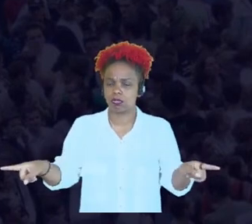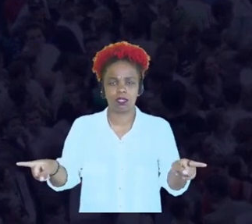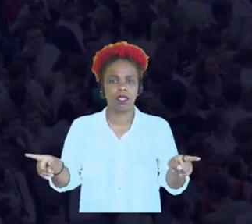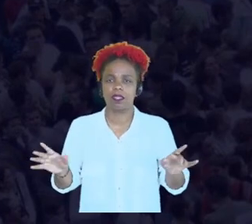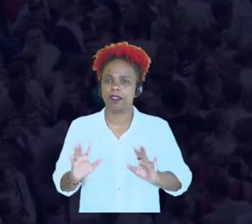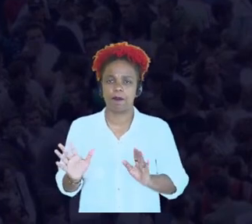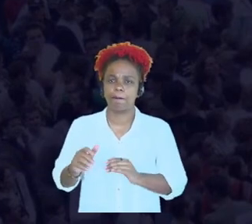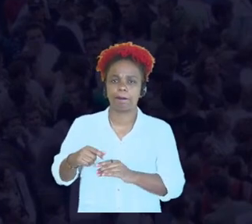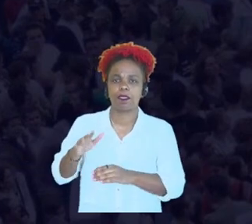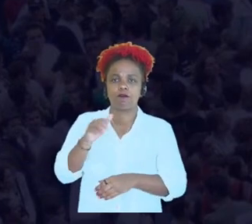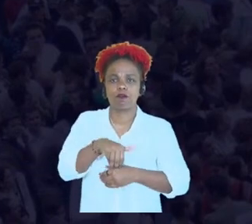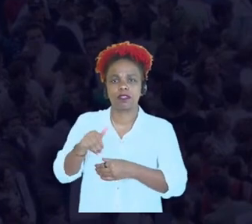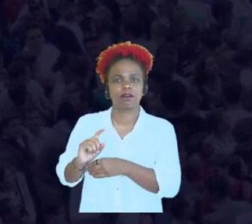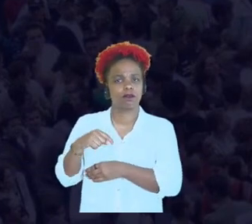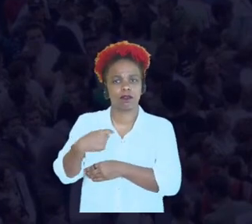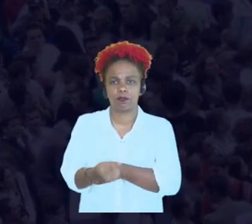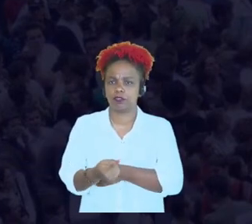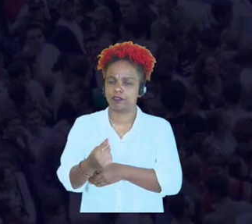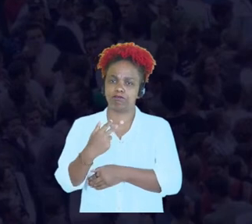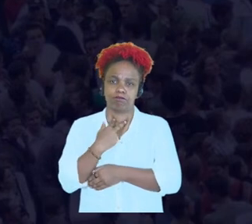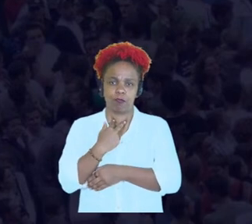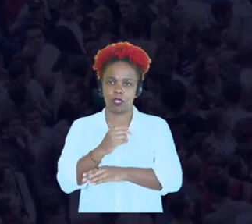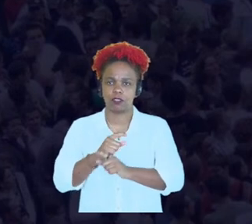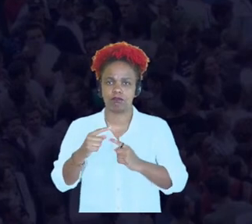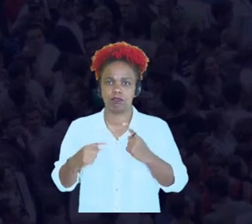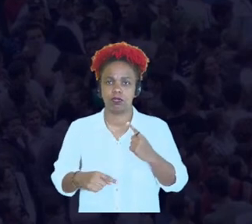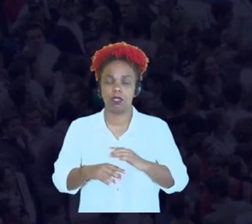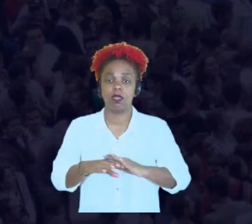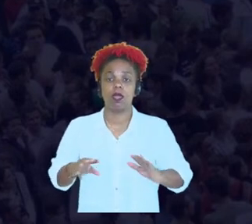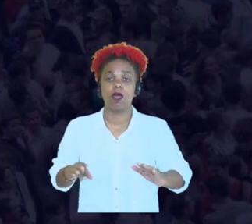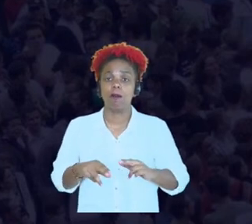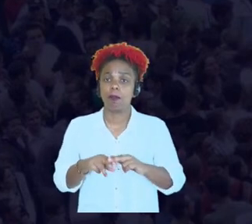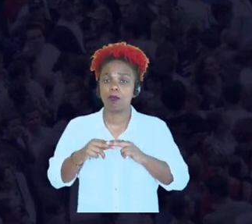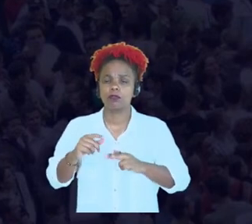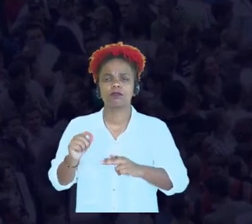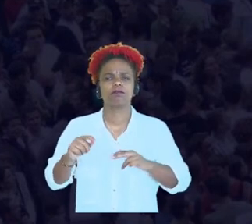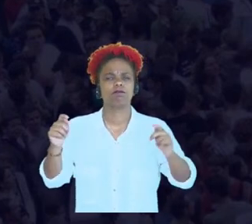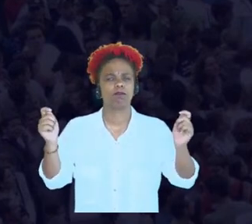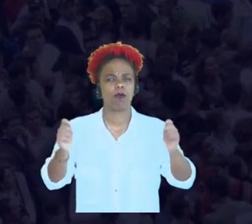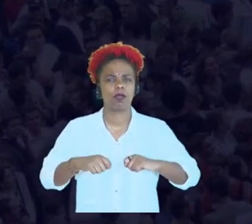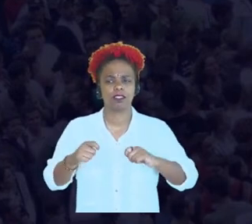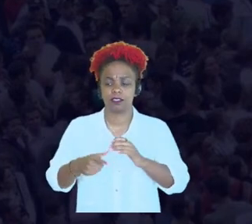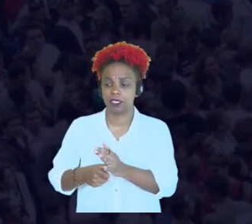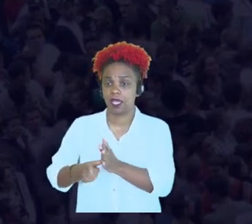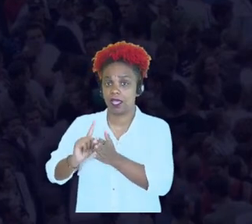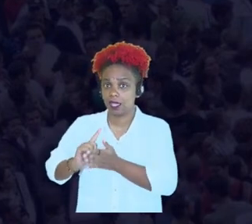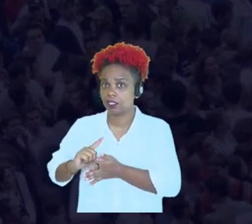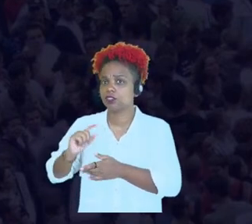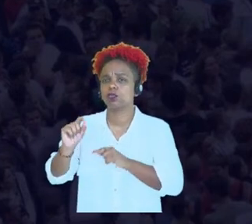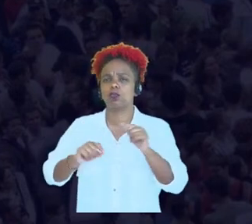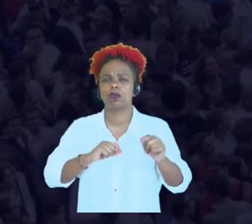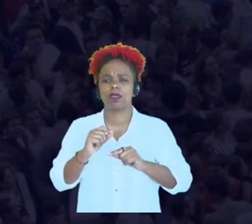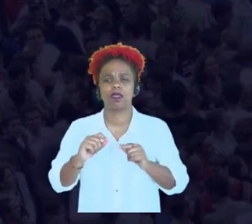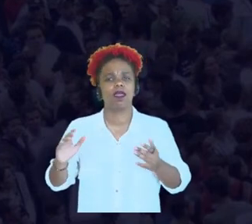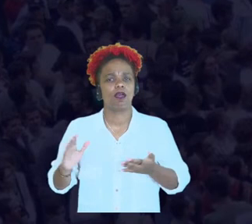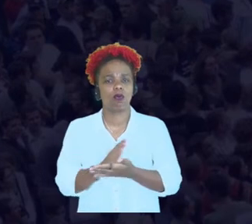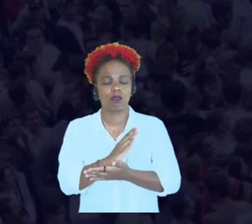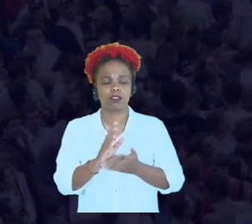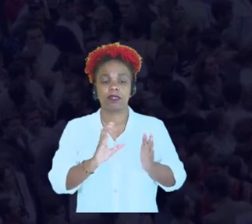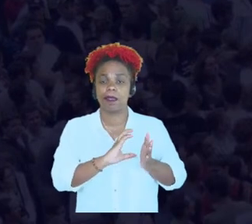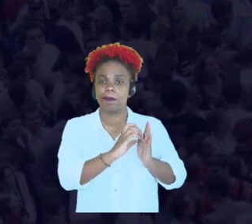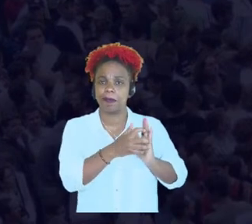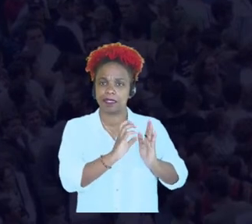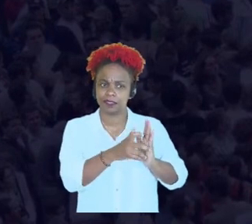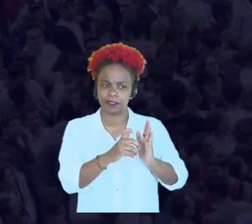momento pós-eleitoral. Esse tipo de instrumento possibilitava que partidos pequenos